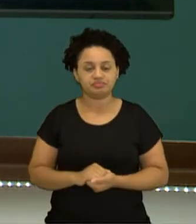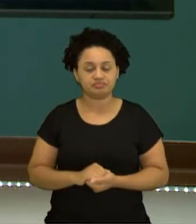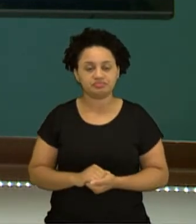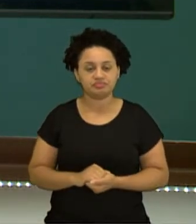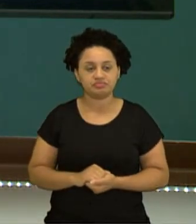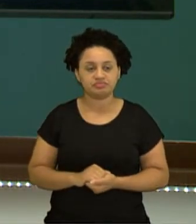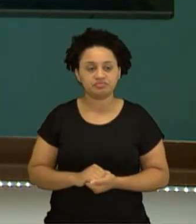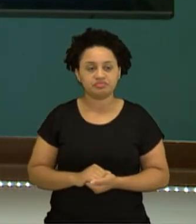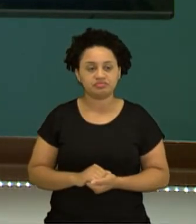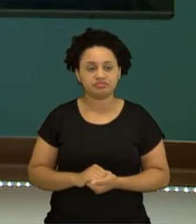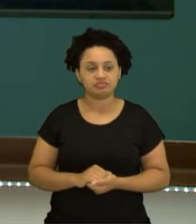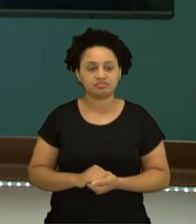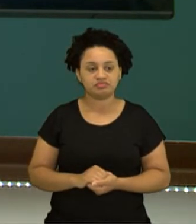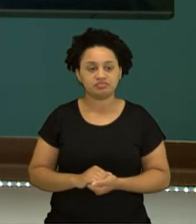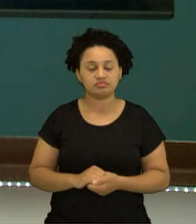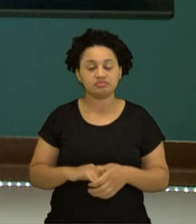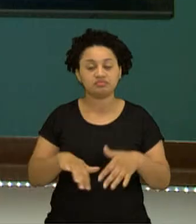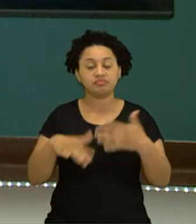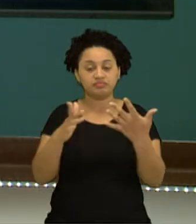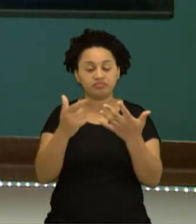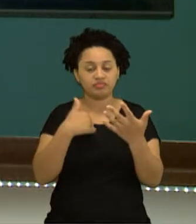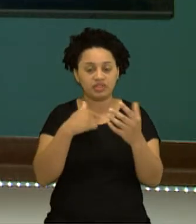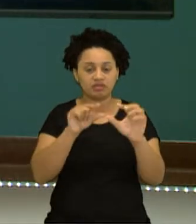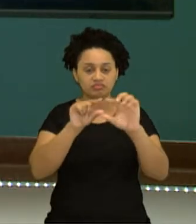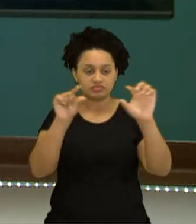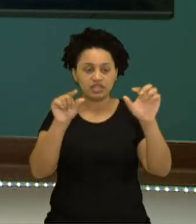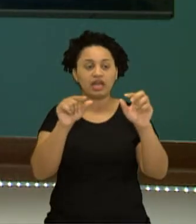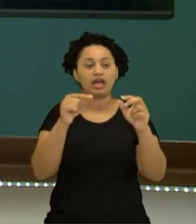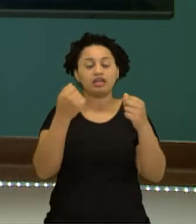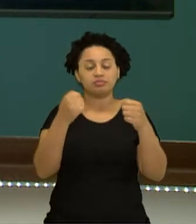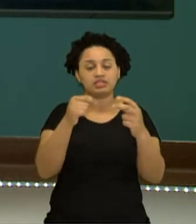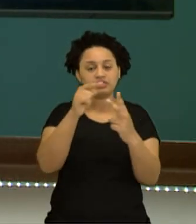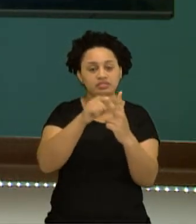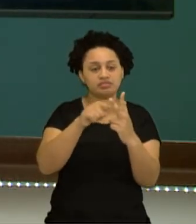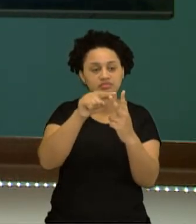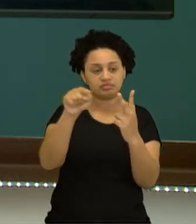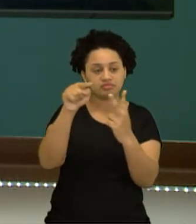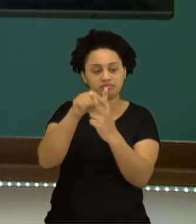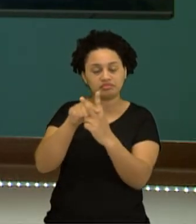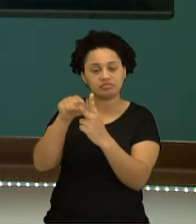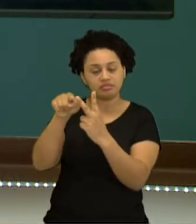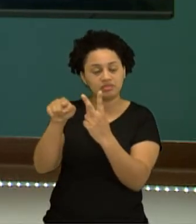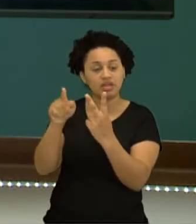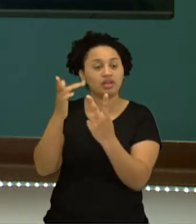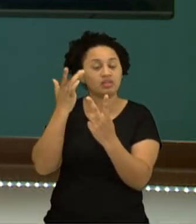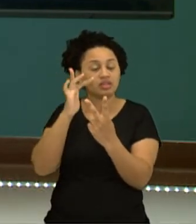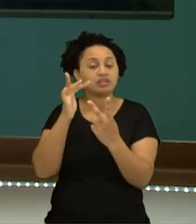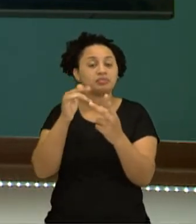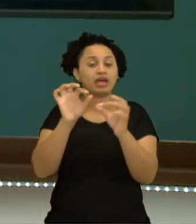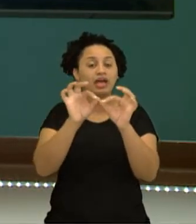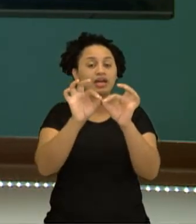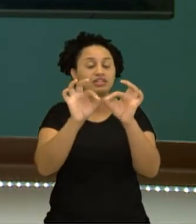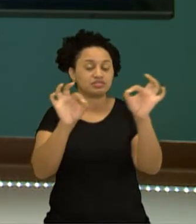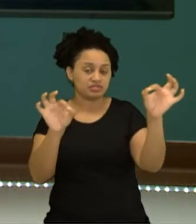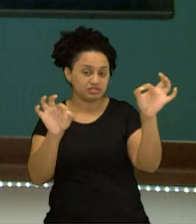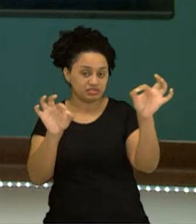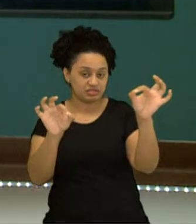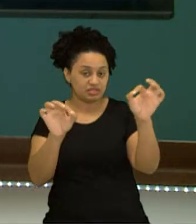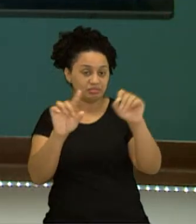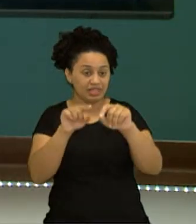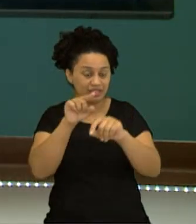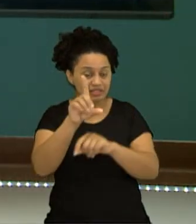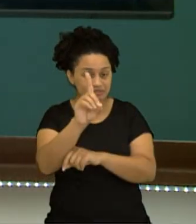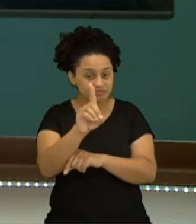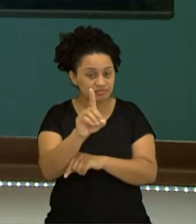seria exatamente o barbante, é igual a 5r ao quadrado. Só que eu não quero saber a distância ao quadrado, eu quero saber esta distância, que é o tamanho